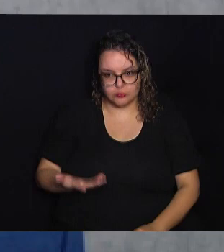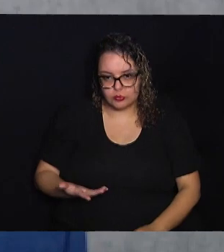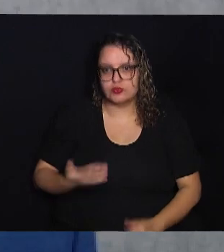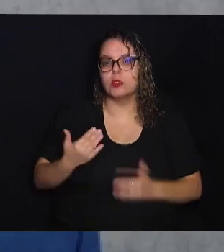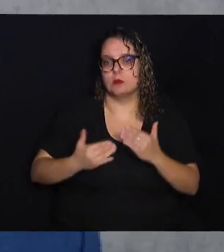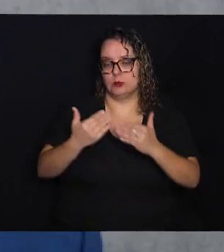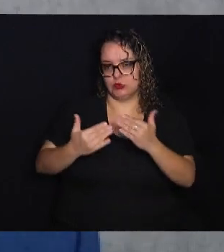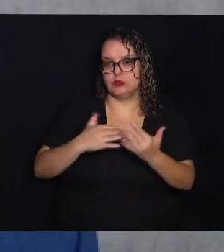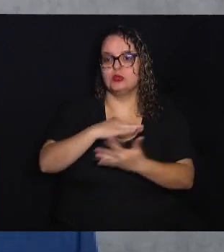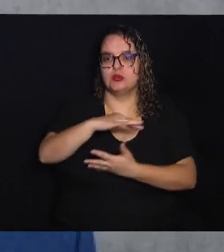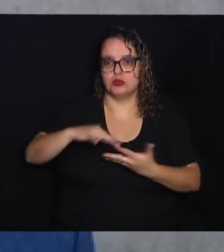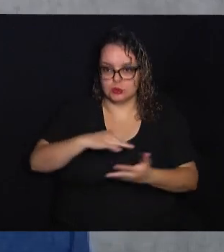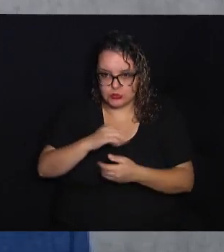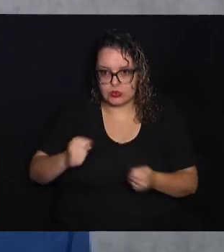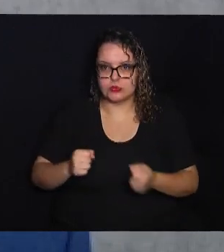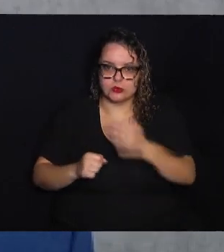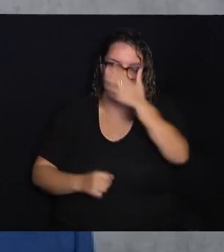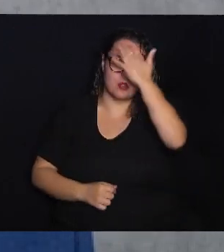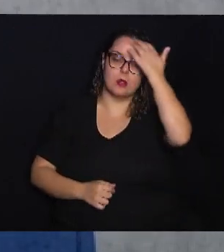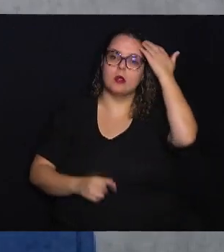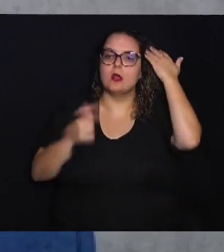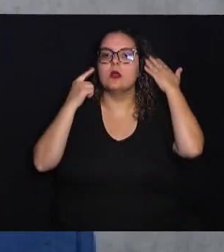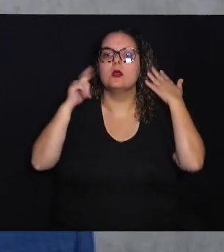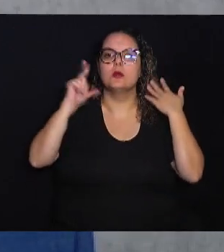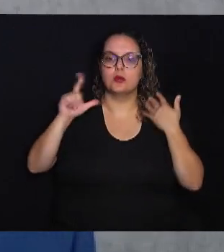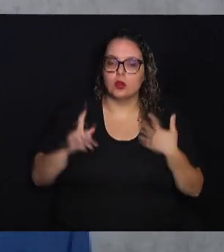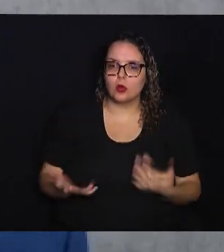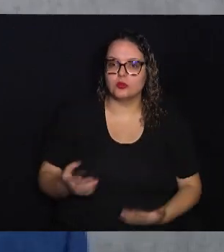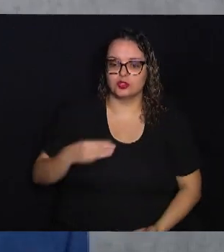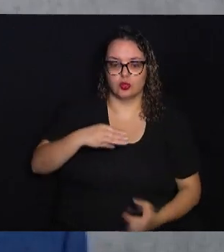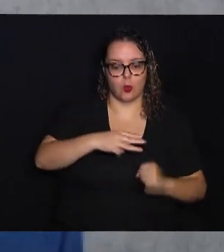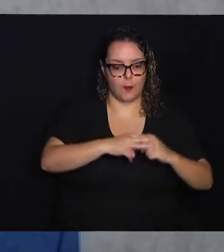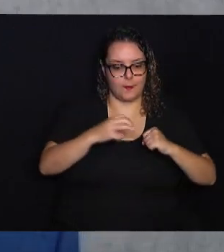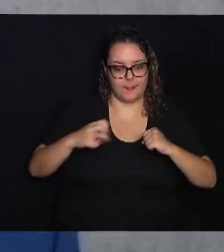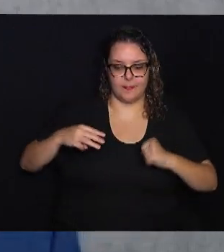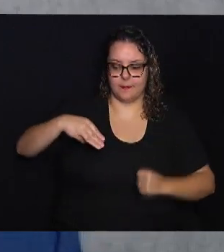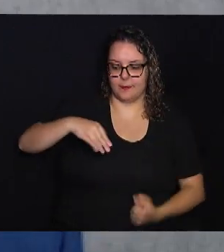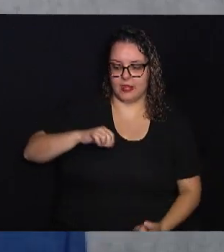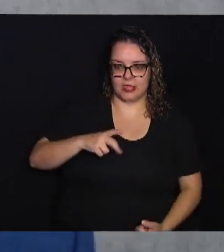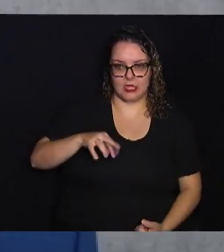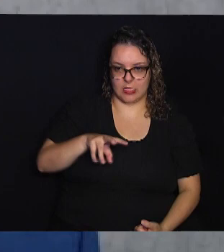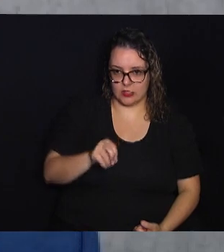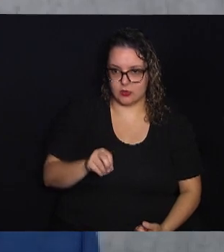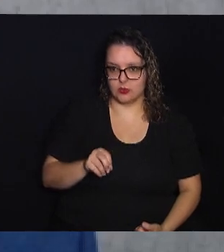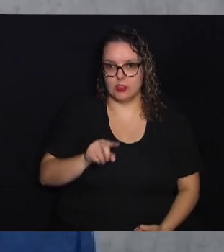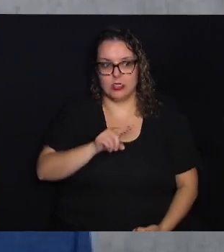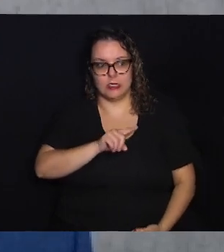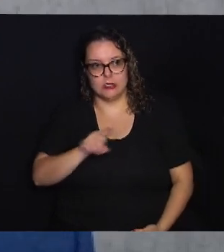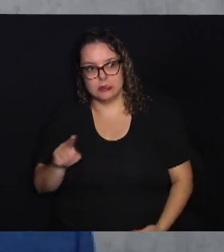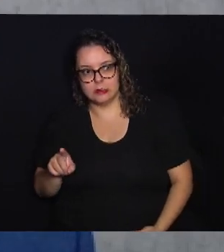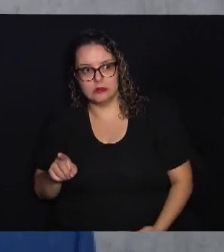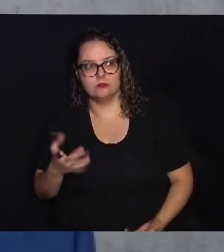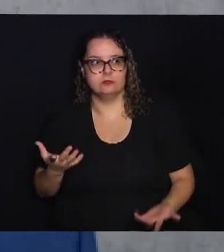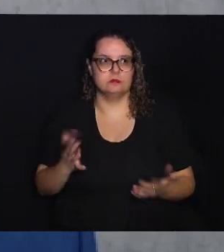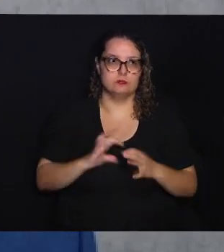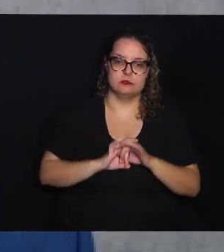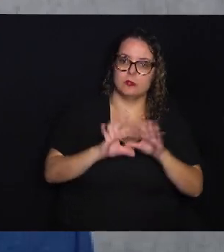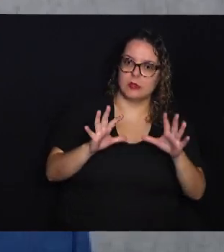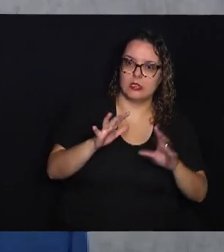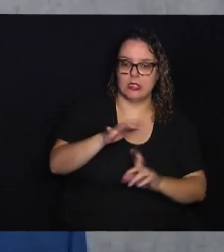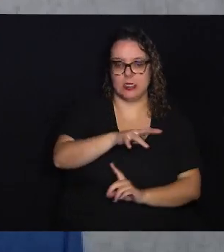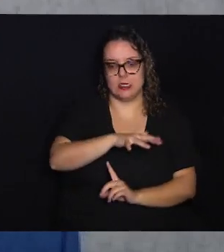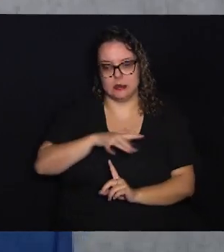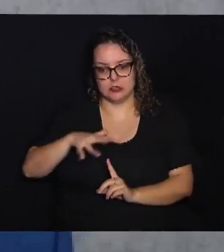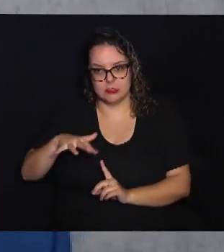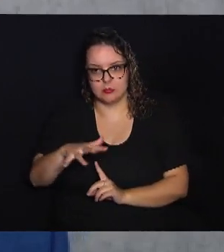a gente consegue colocar realmente de forma sustentável. E claro, mesmo que esse minério não seja